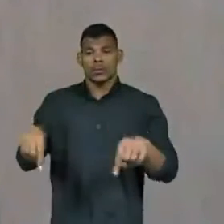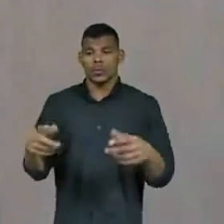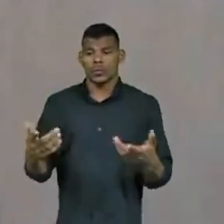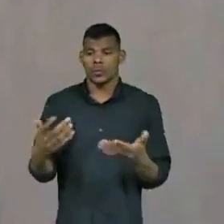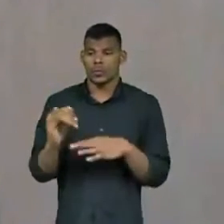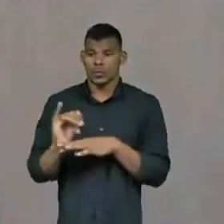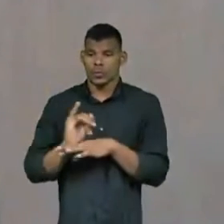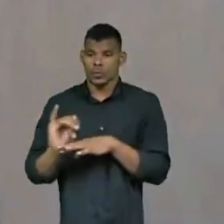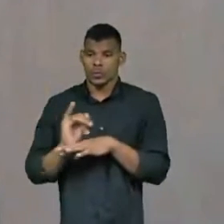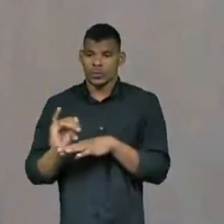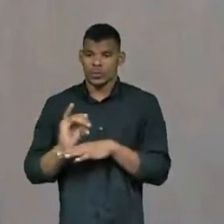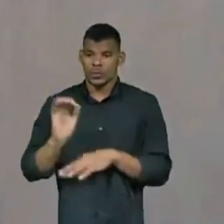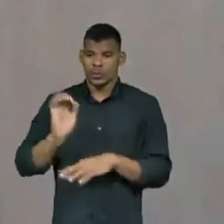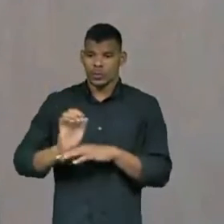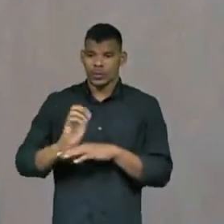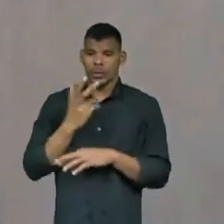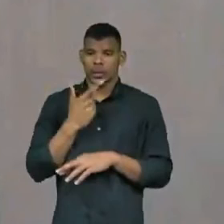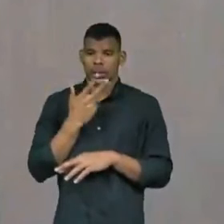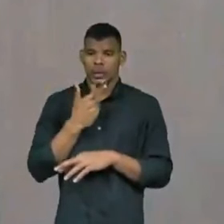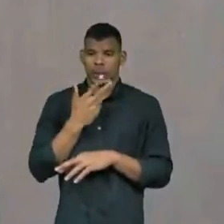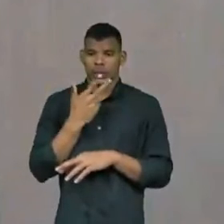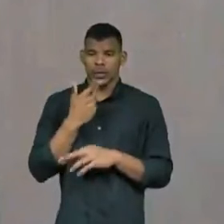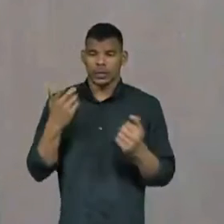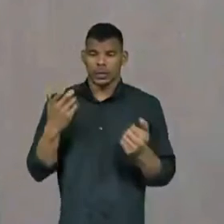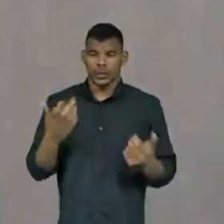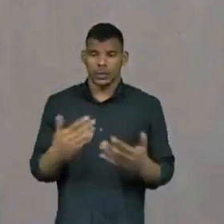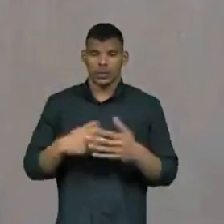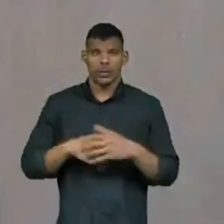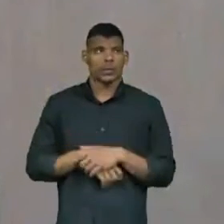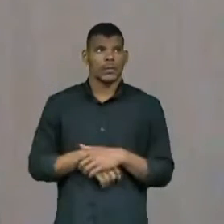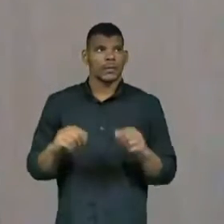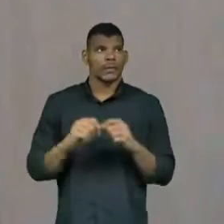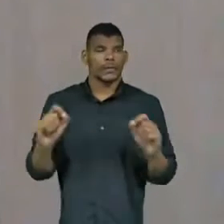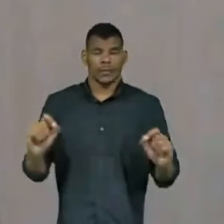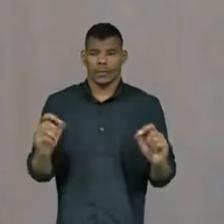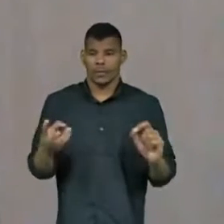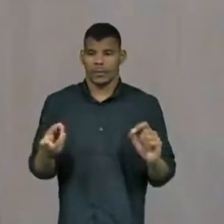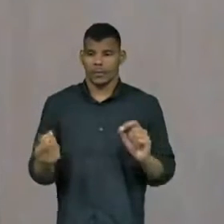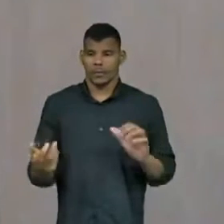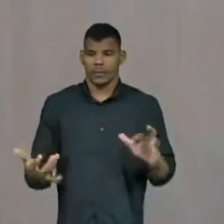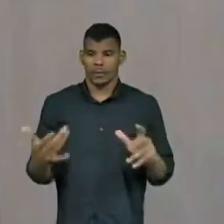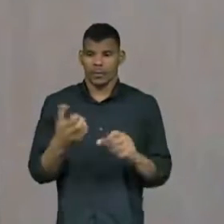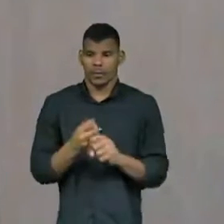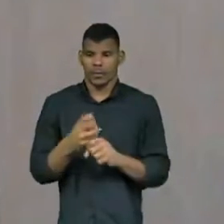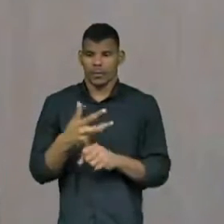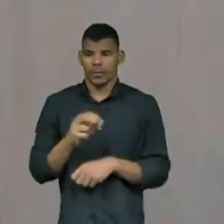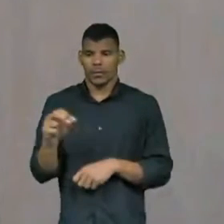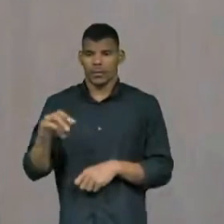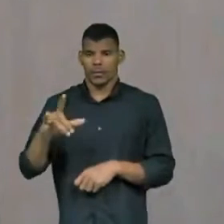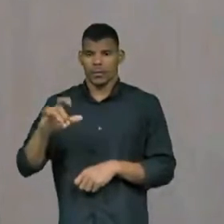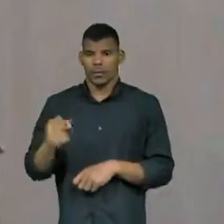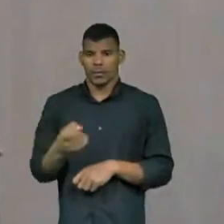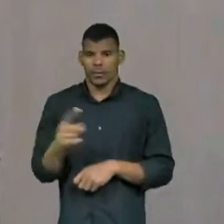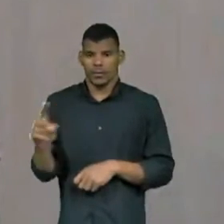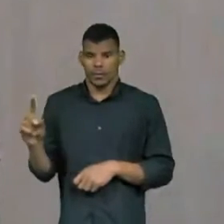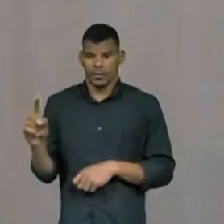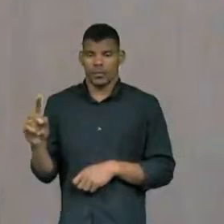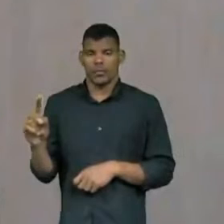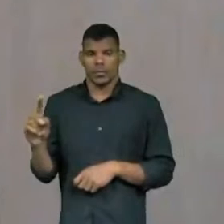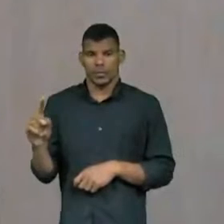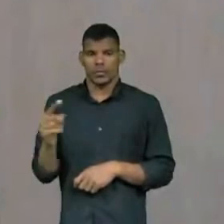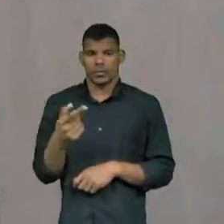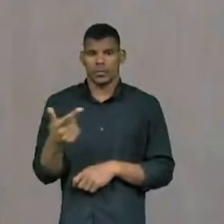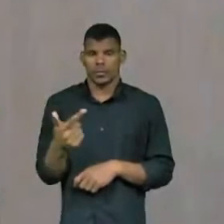no planejamento mais estratégico do Estado. Então, fizeram a seguinte conta: 300 milhões é o que tem de